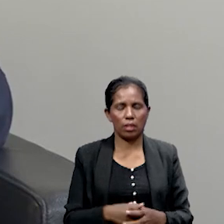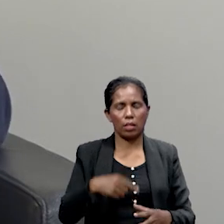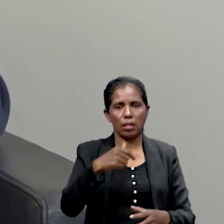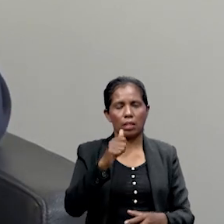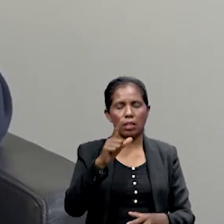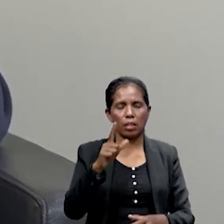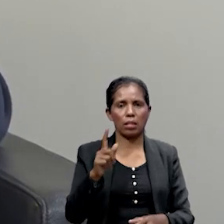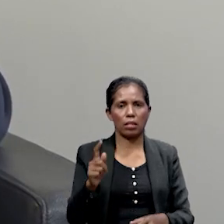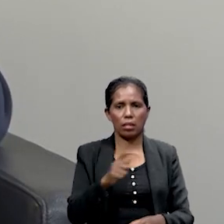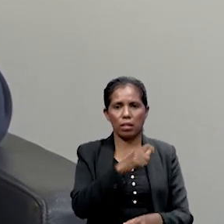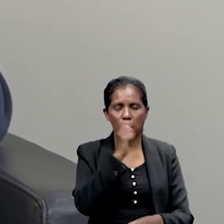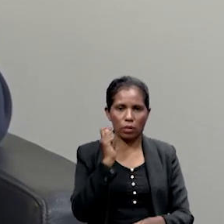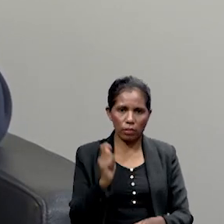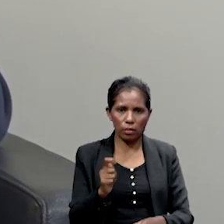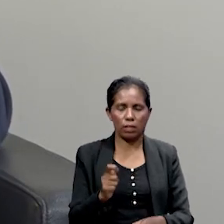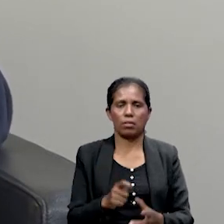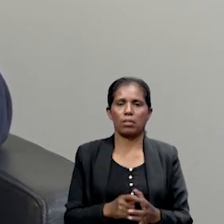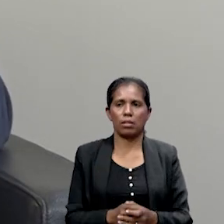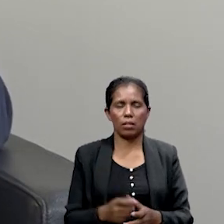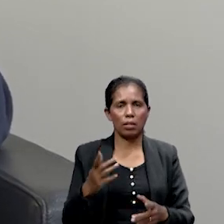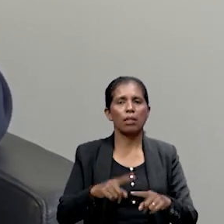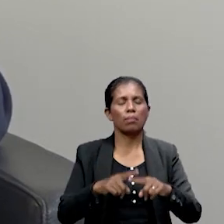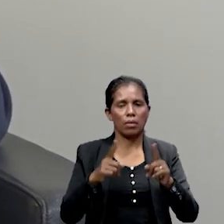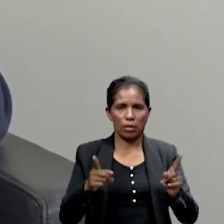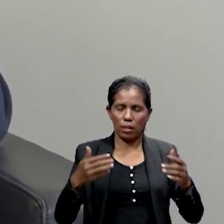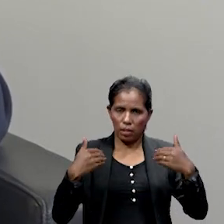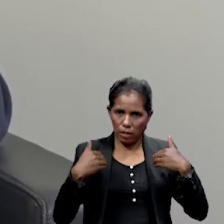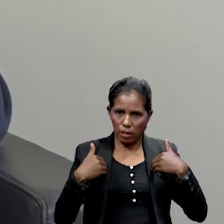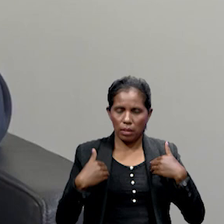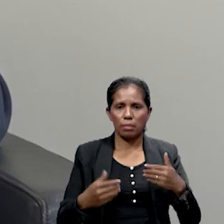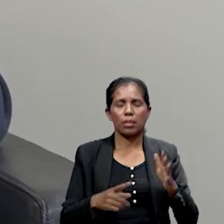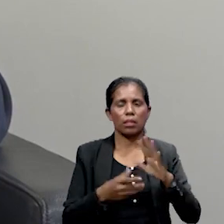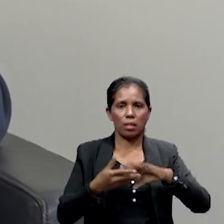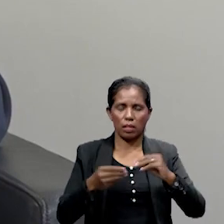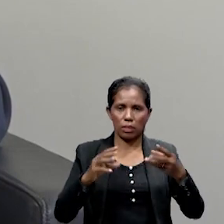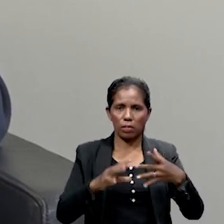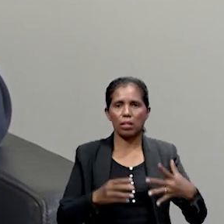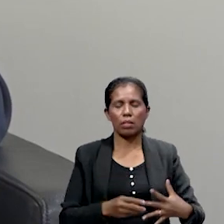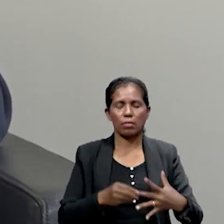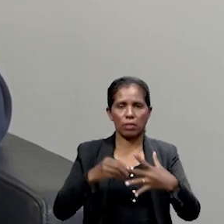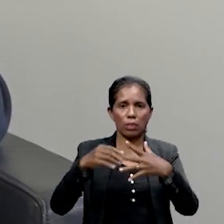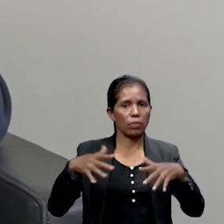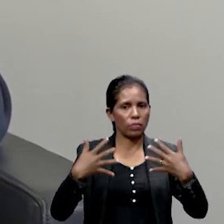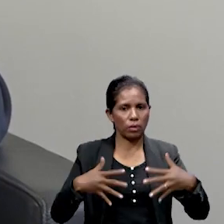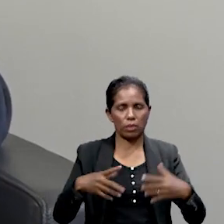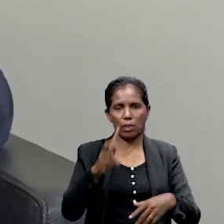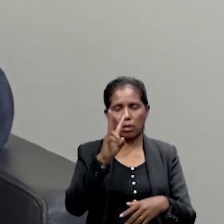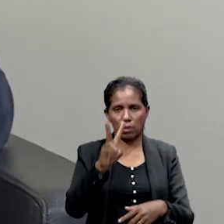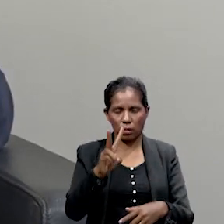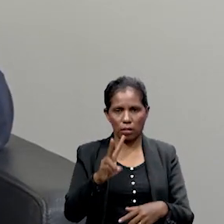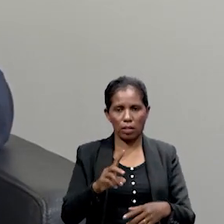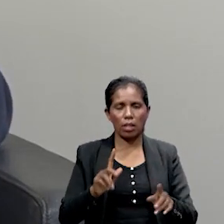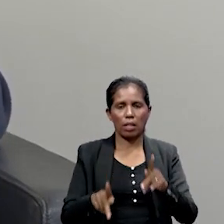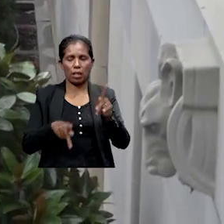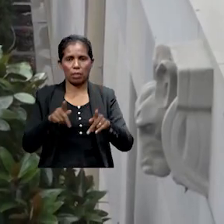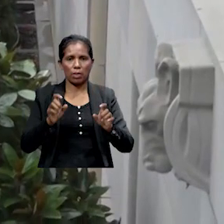a Turquia nava e mas ve e a mos referência específica da Segunda Guerra australiano neve mai e